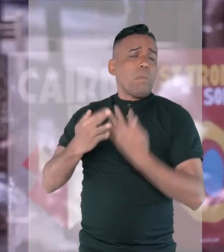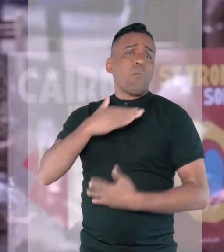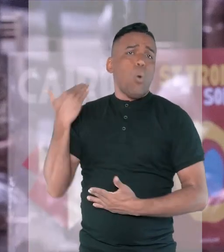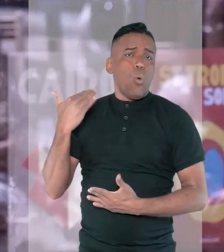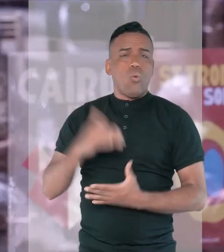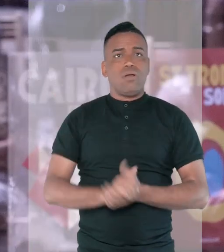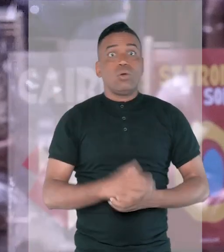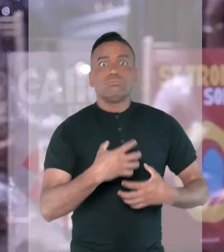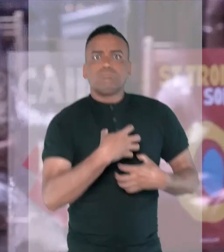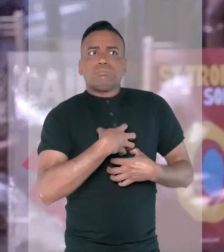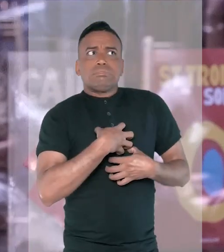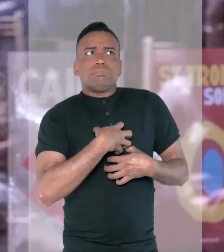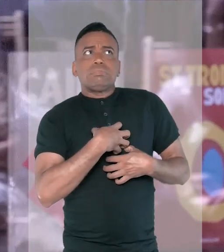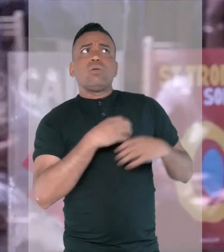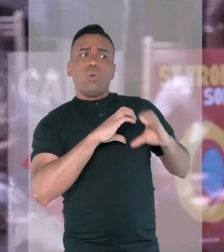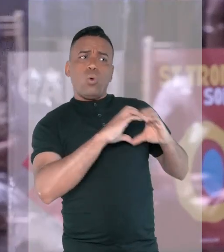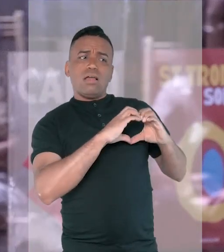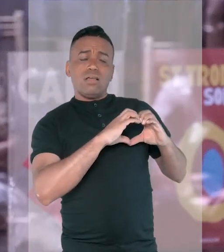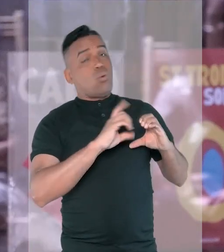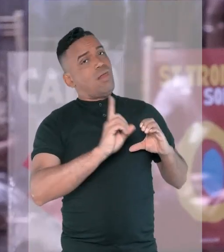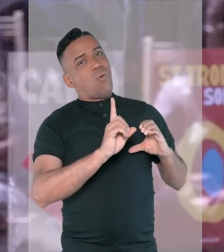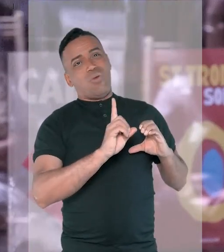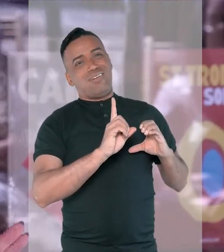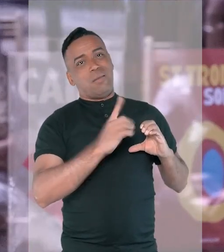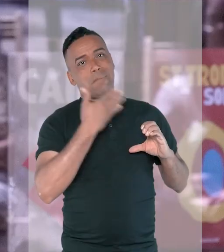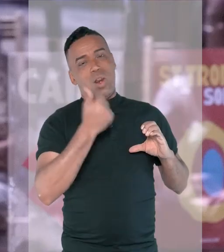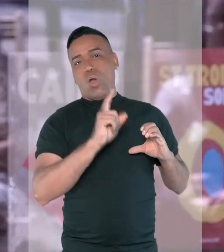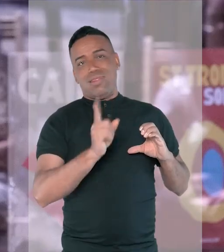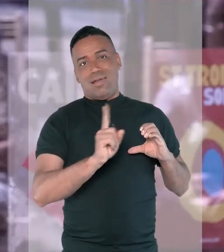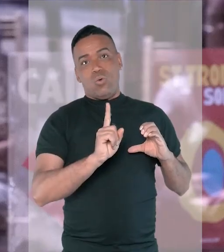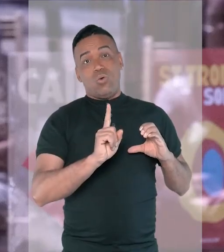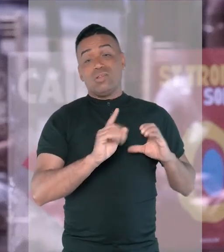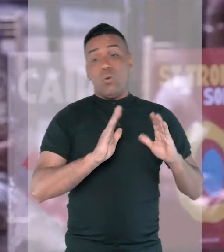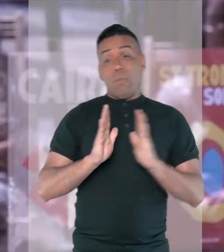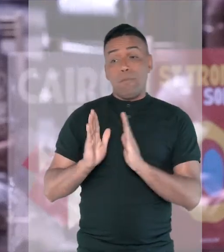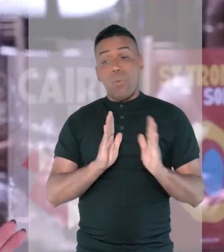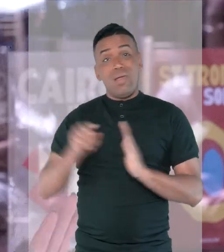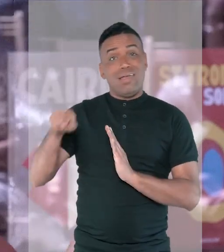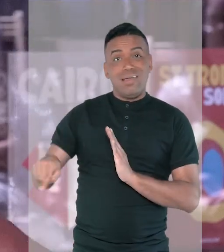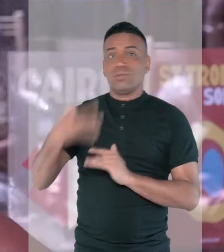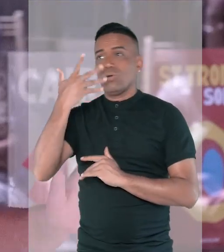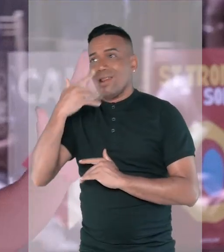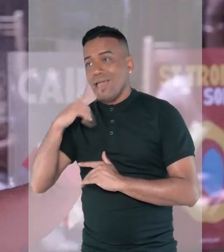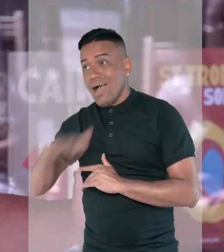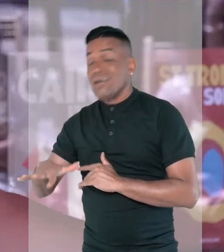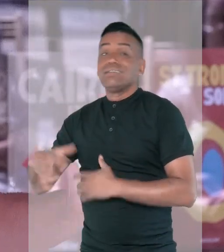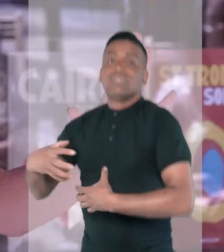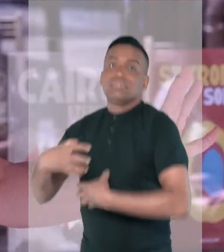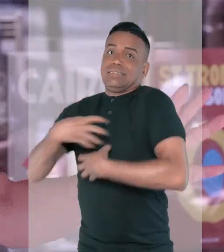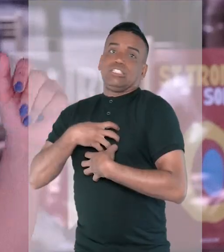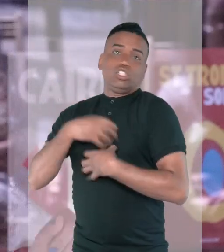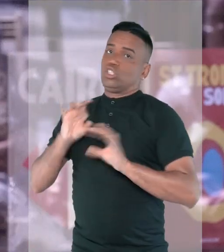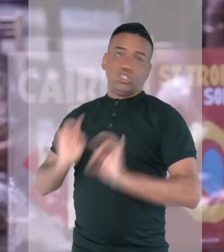querido? E eu senti no meu coração que não. Que eu acho que aquele é o momento da